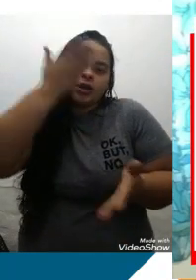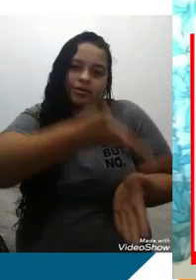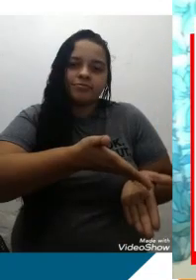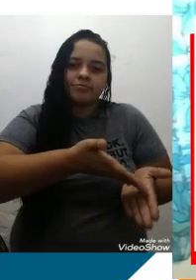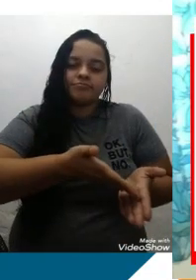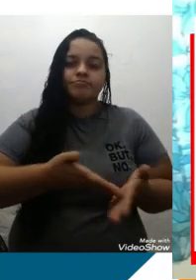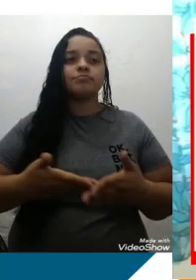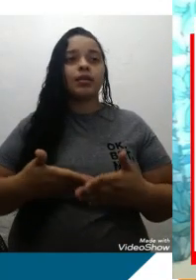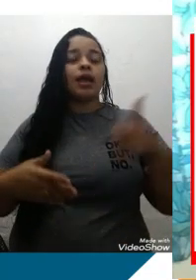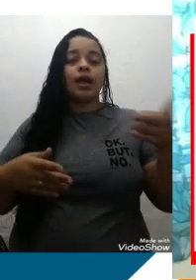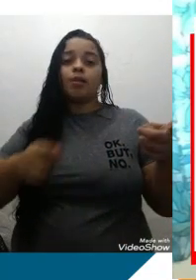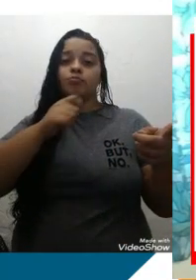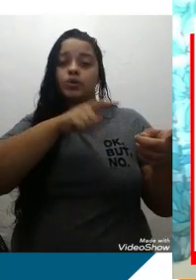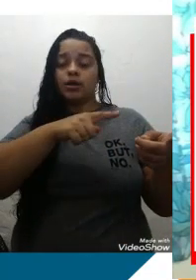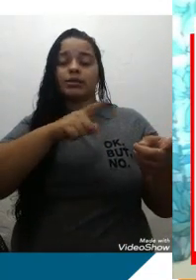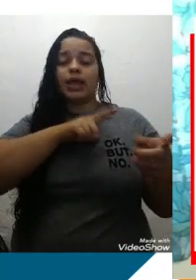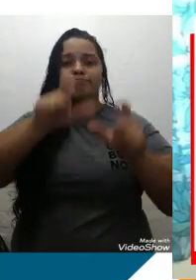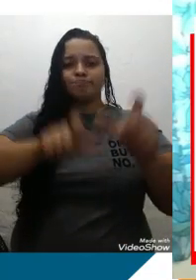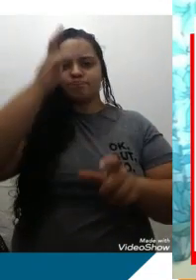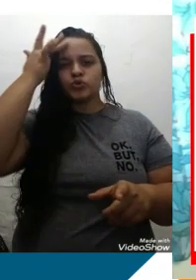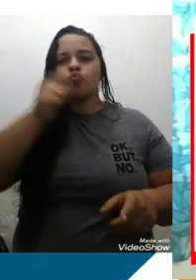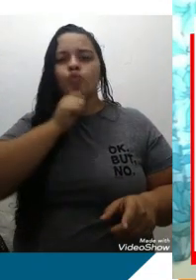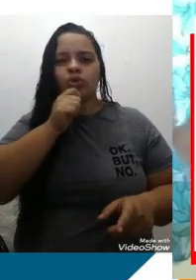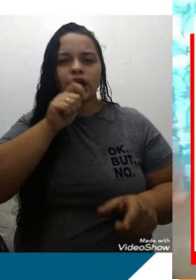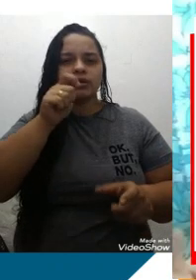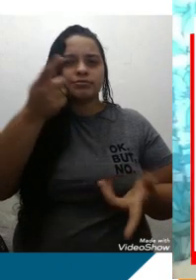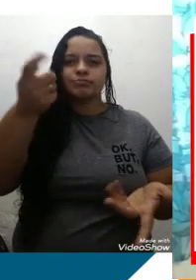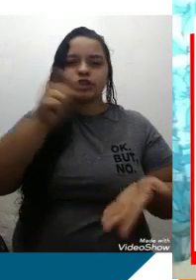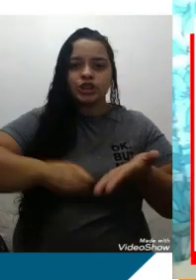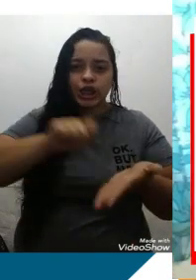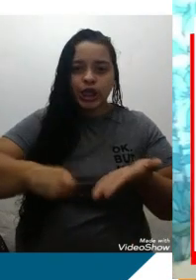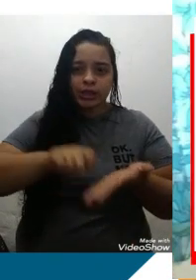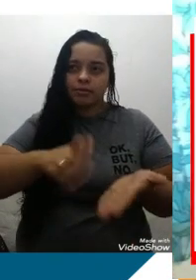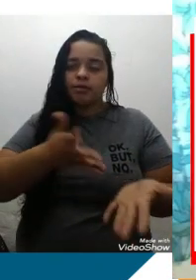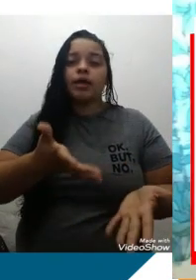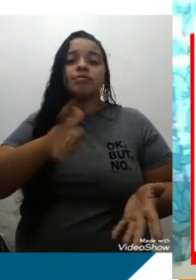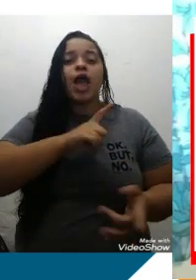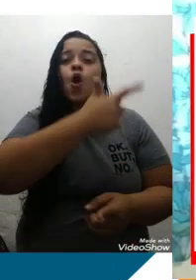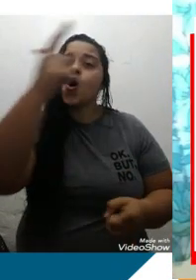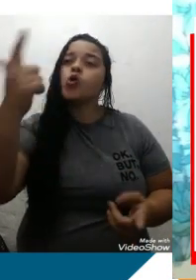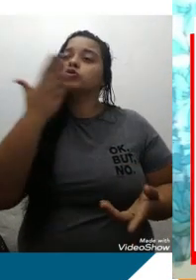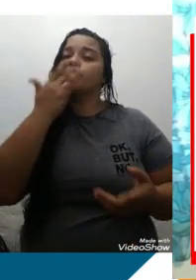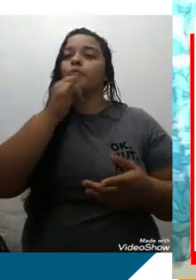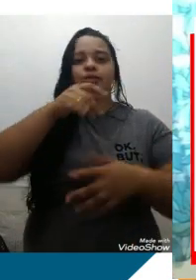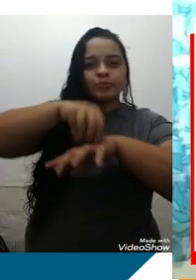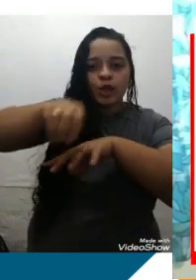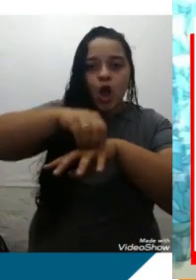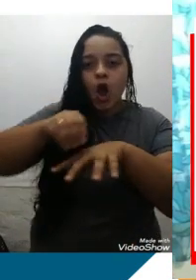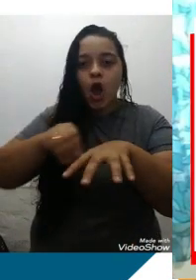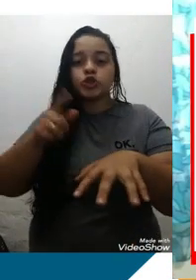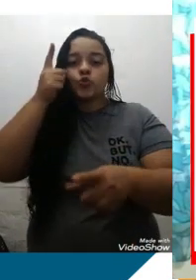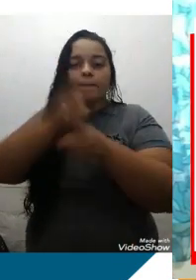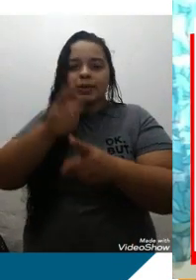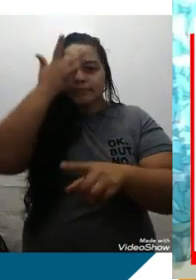povos sem escrita, a gente vai precisar da história, mas a gente vai precisar de outras ciências também, né? Da arqueologia, da